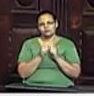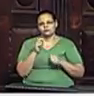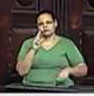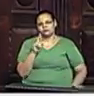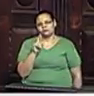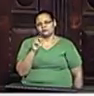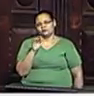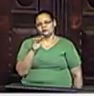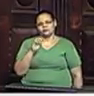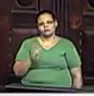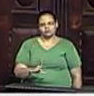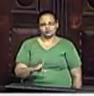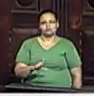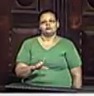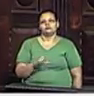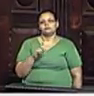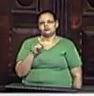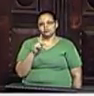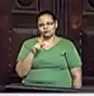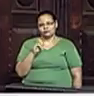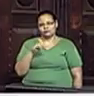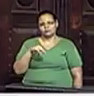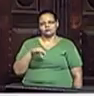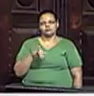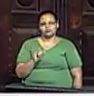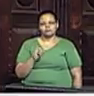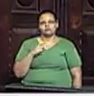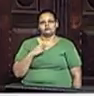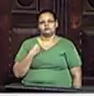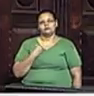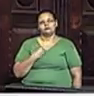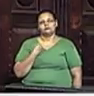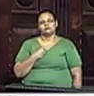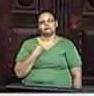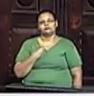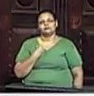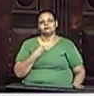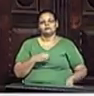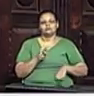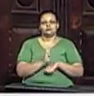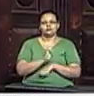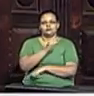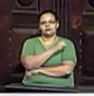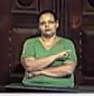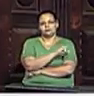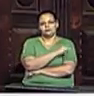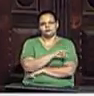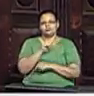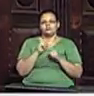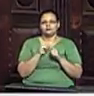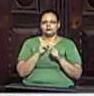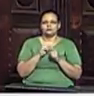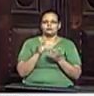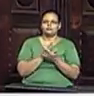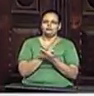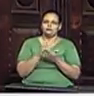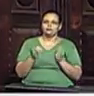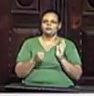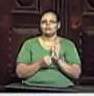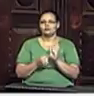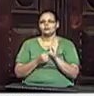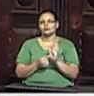do PMDB aqui na Assembleia Legislativa do Estado do Rio de Janeiro. Foram feitas algumas apresentações